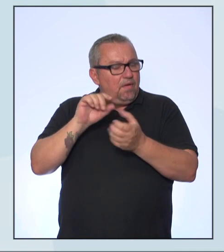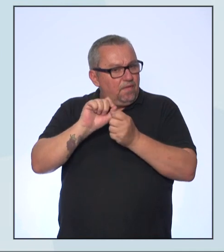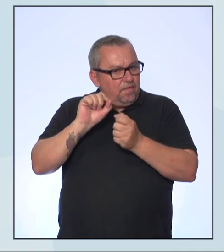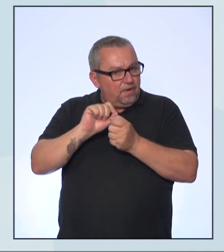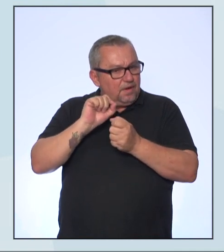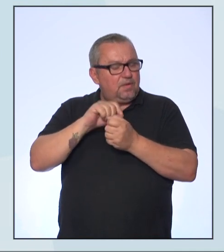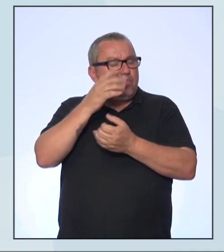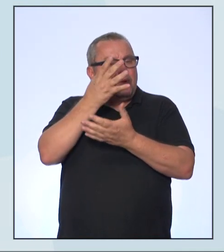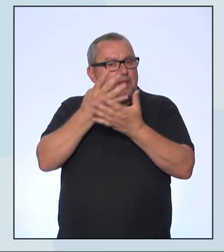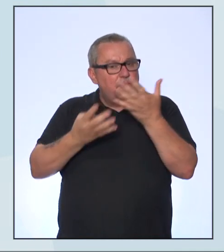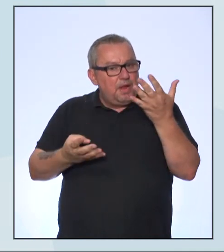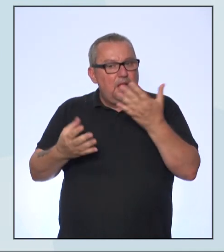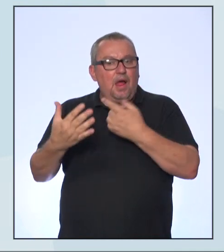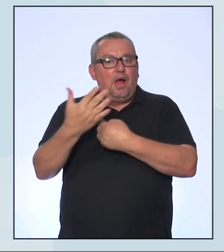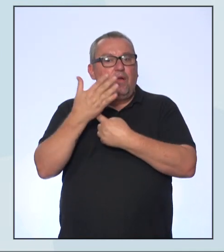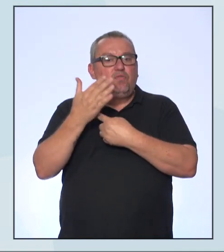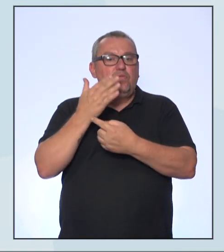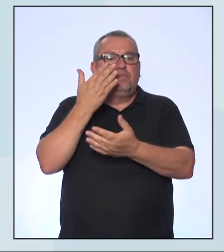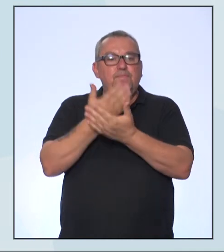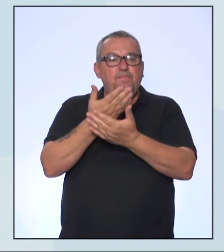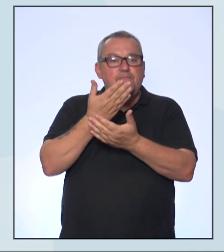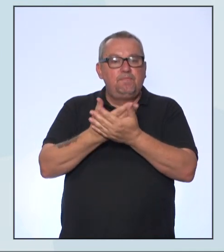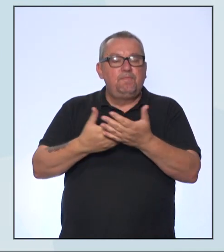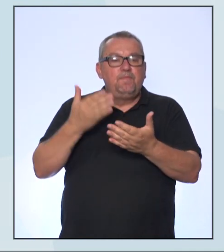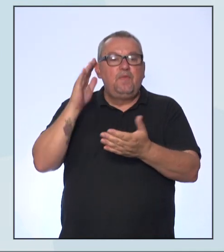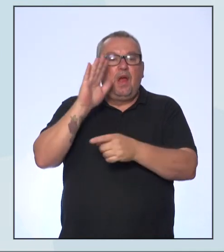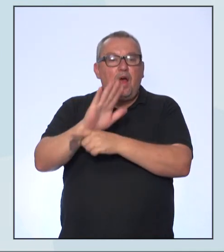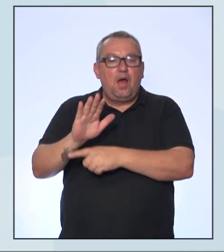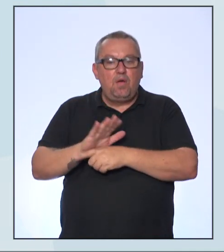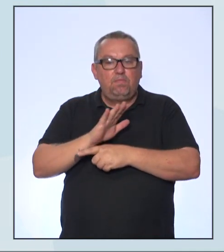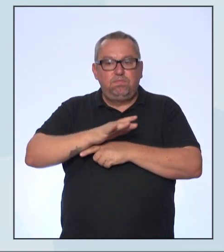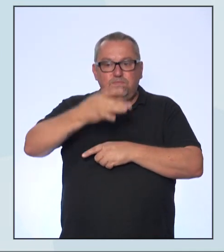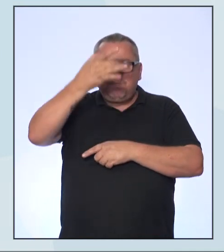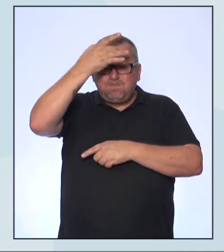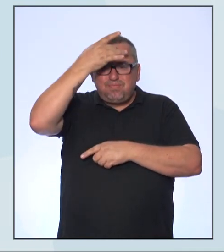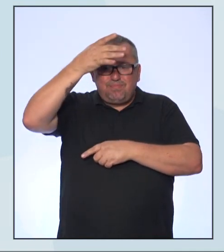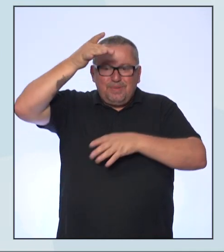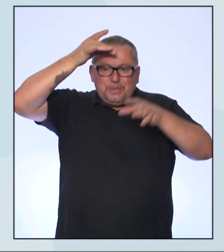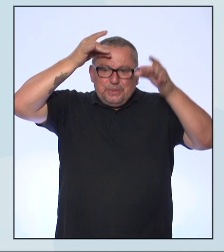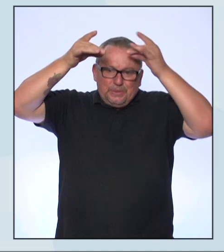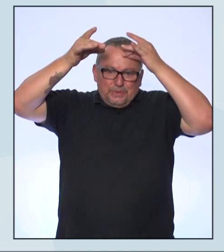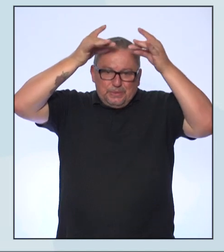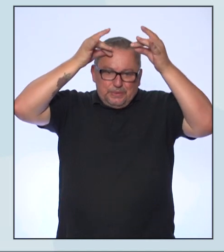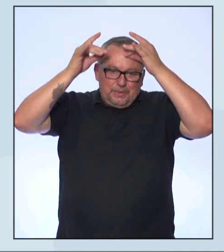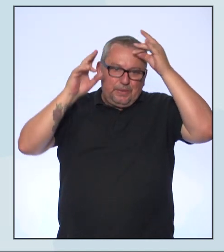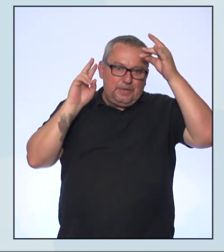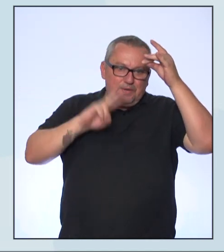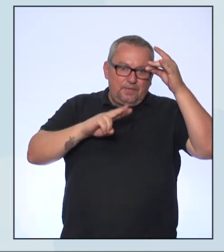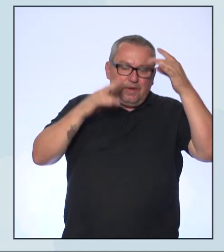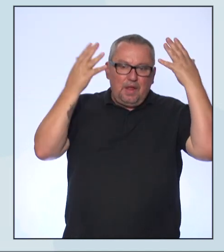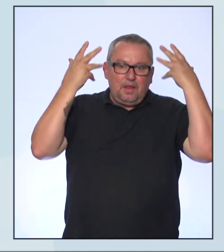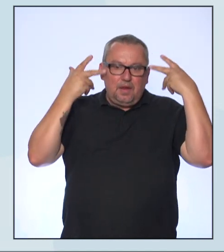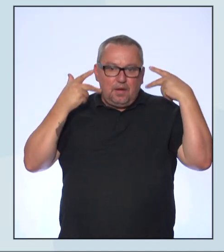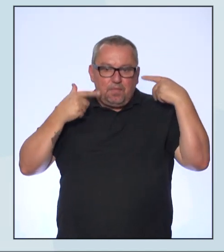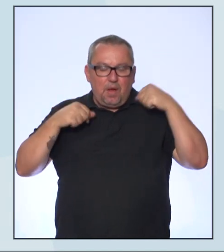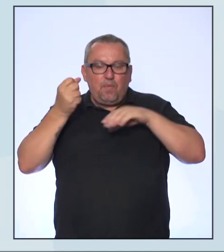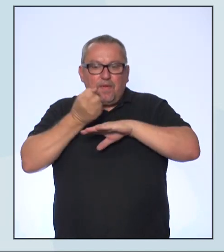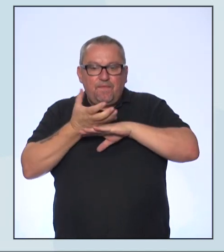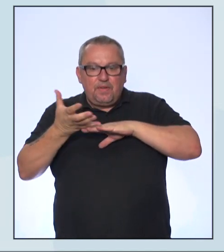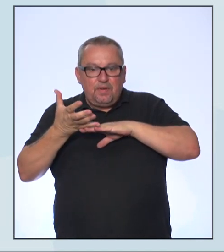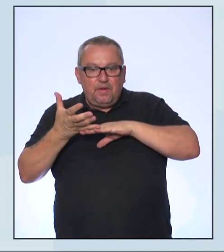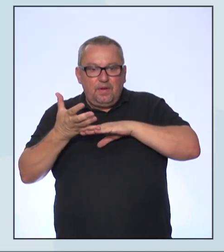tabela. Ajuda a estudar, ajuda a memorizar. Você vê qual a estrutura que tem a célula animal e na vegetal. Então, olha lá,